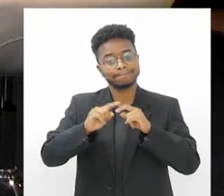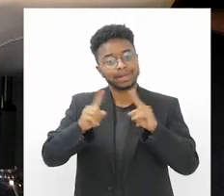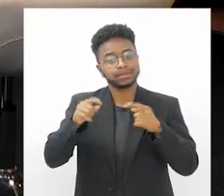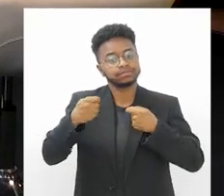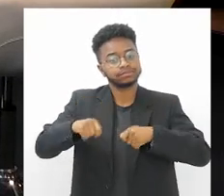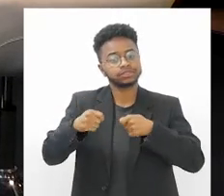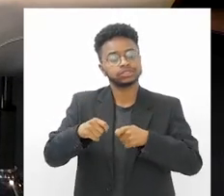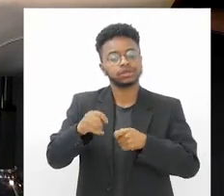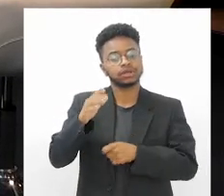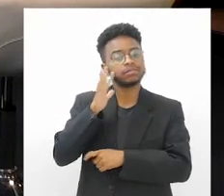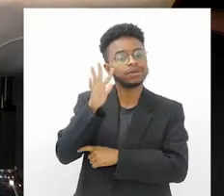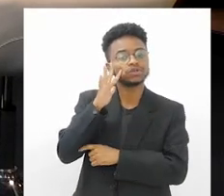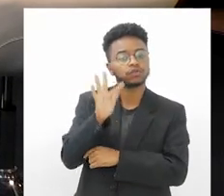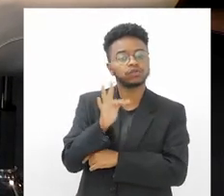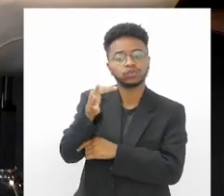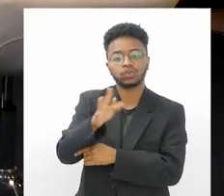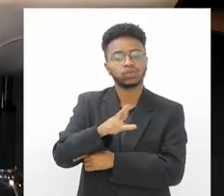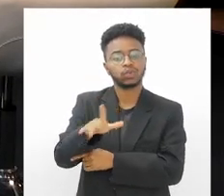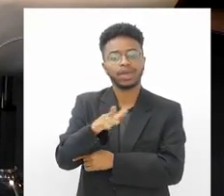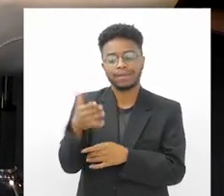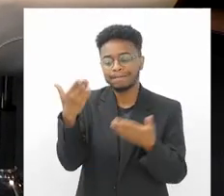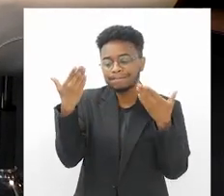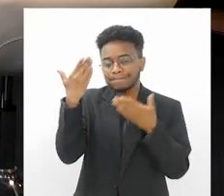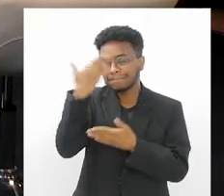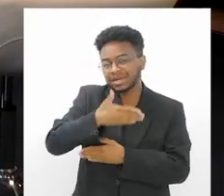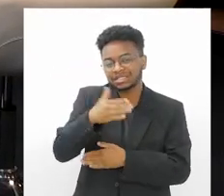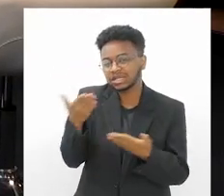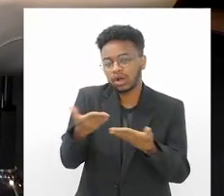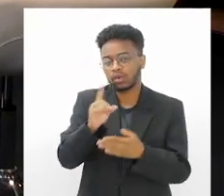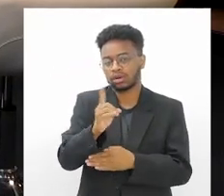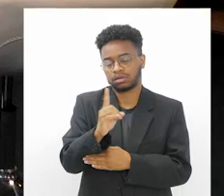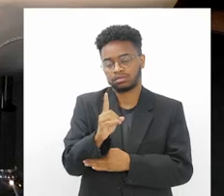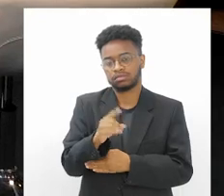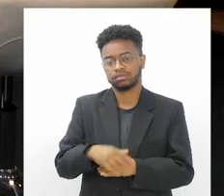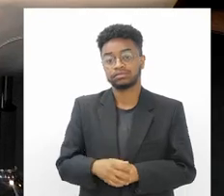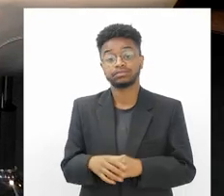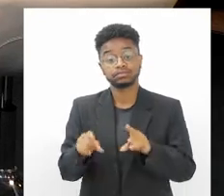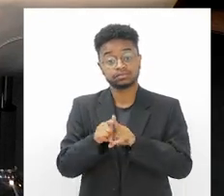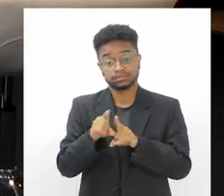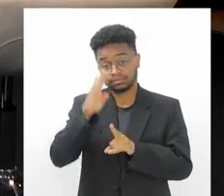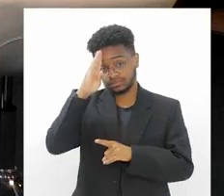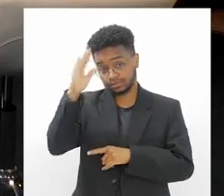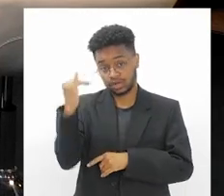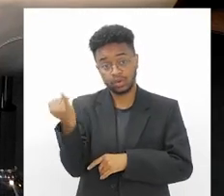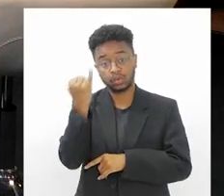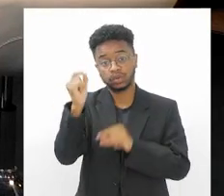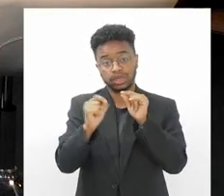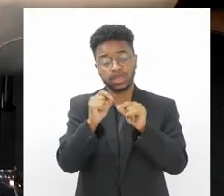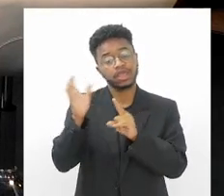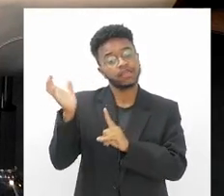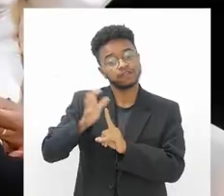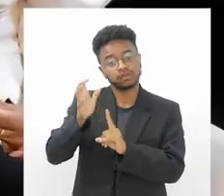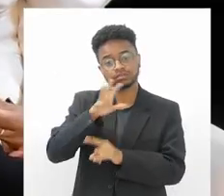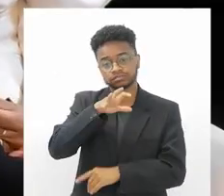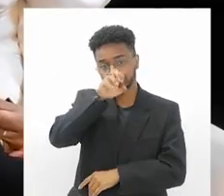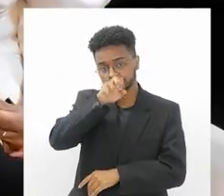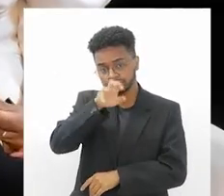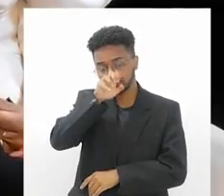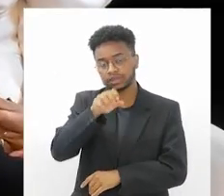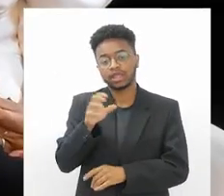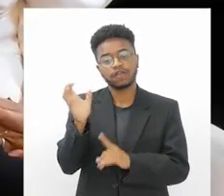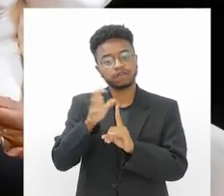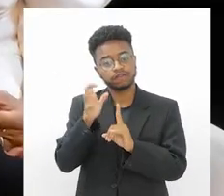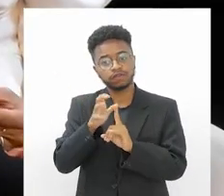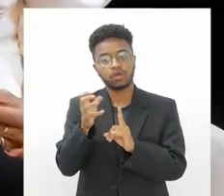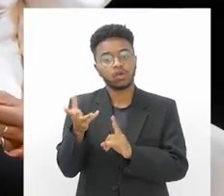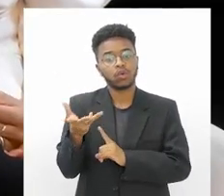pode só pensar presente, com certeza, né? Não mexeu no bolso ali, pois é, mas no futuro vai acabar, frente, não é verdade? E mais importante do que no bolso, vai influenciar na